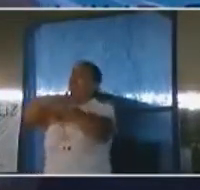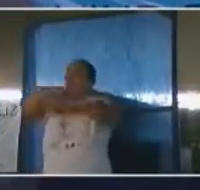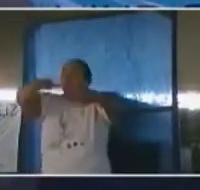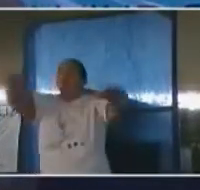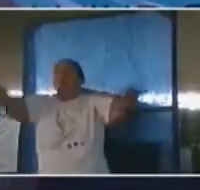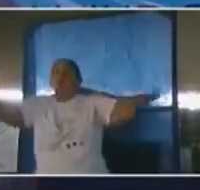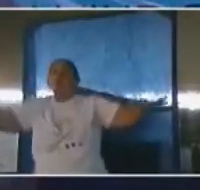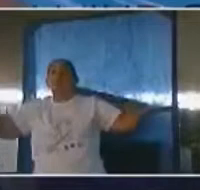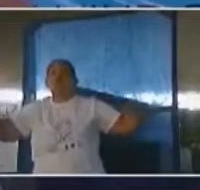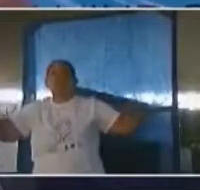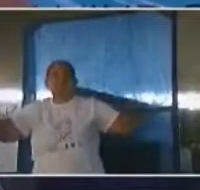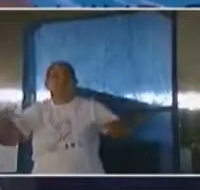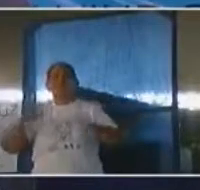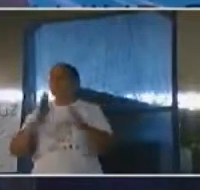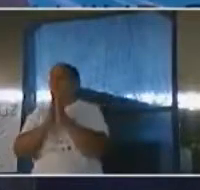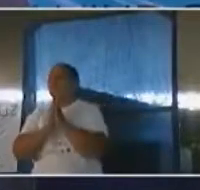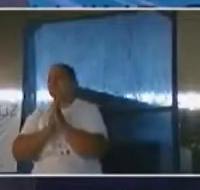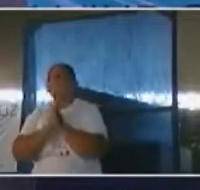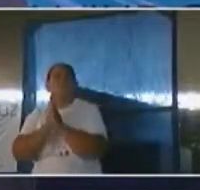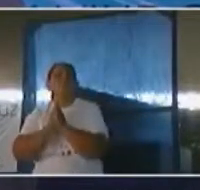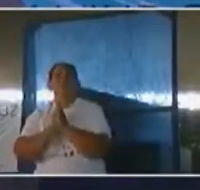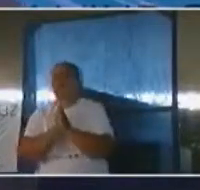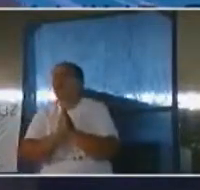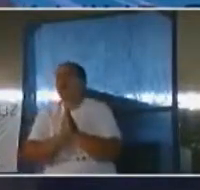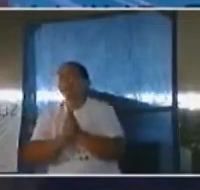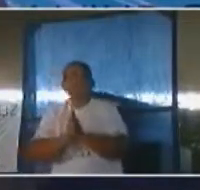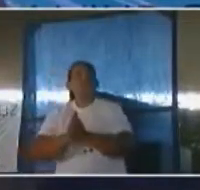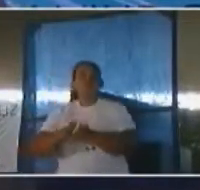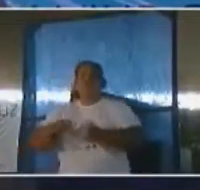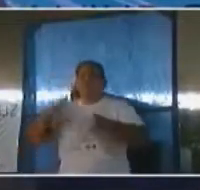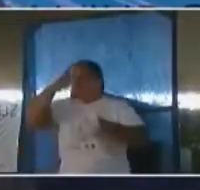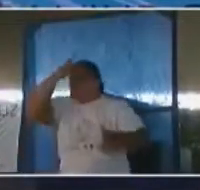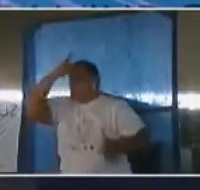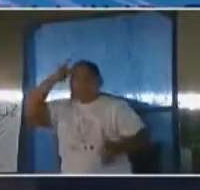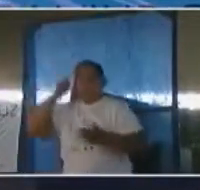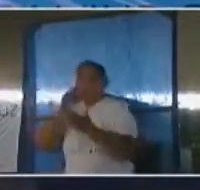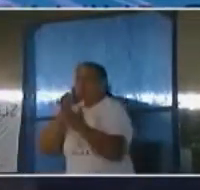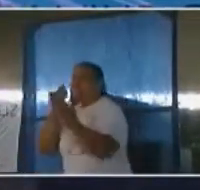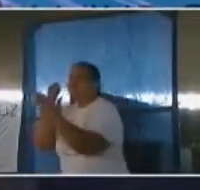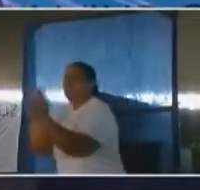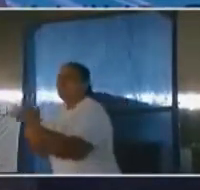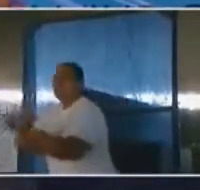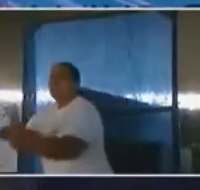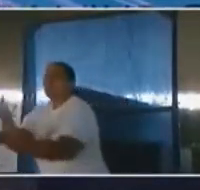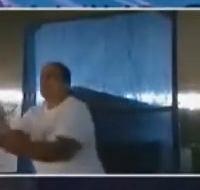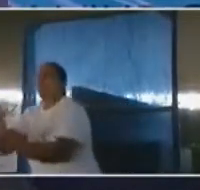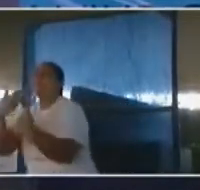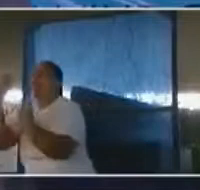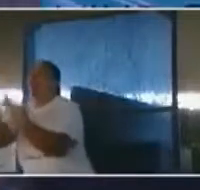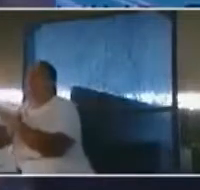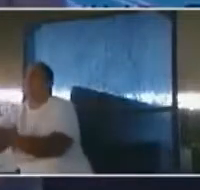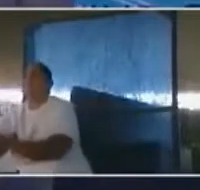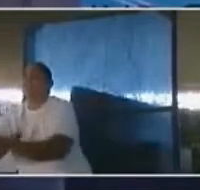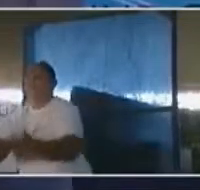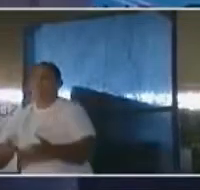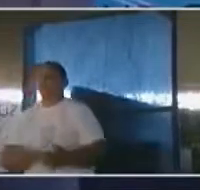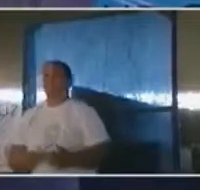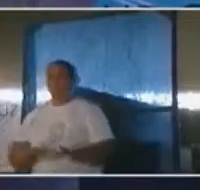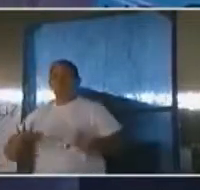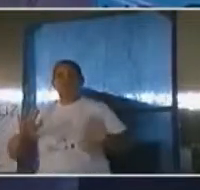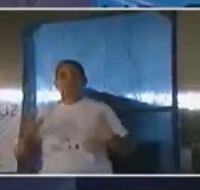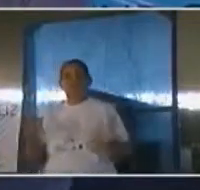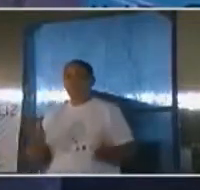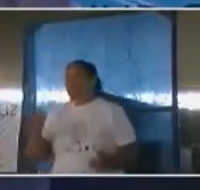pessoas oraram e ofertaram para que nós pudéssemos bancar os custos desse evento. Rodolfo lembrou isso na sua